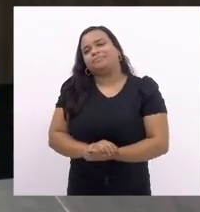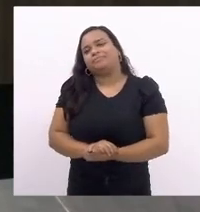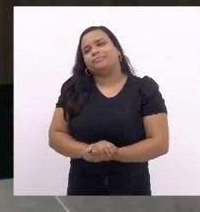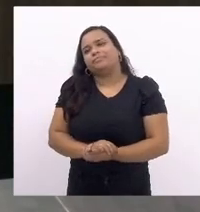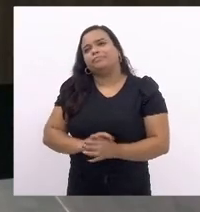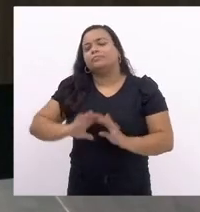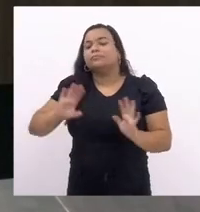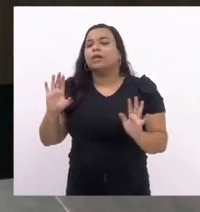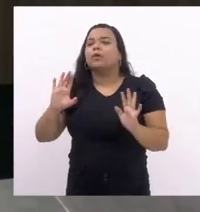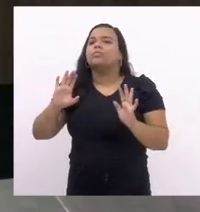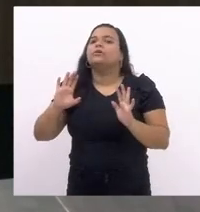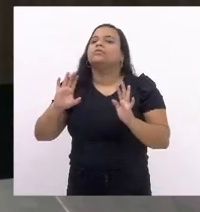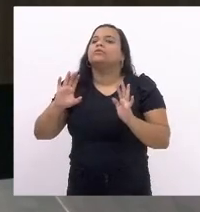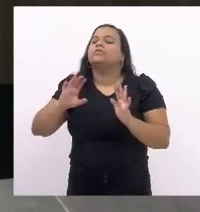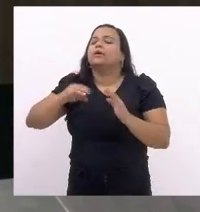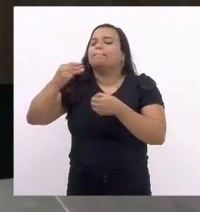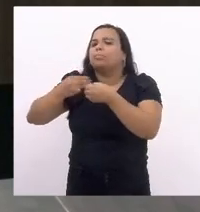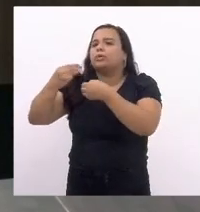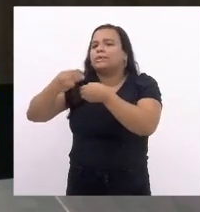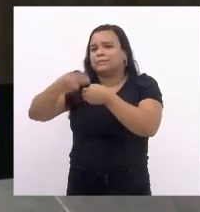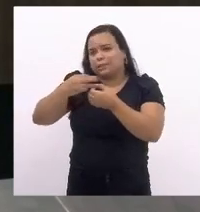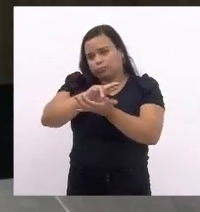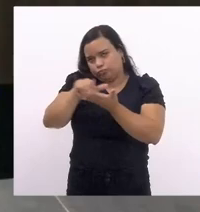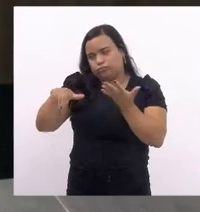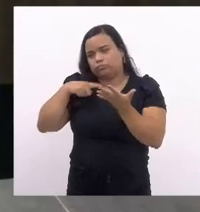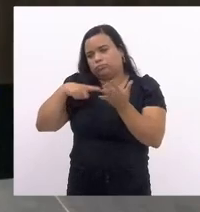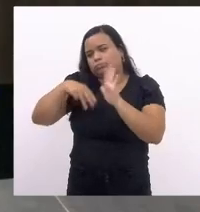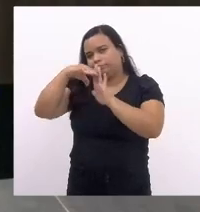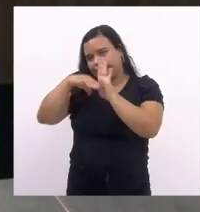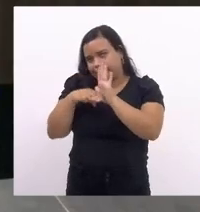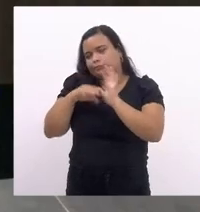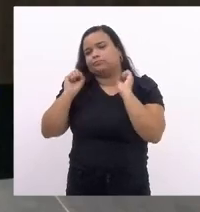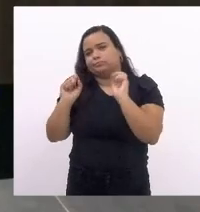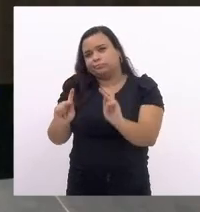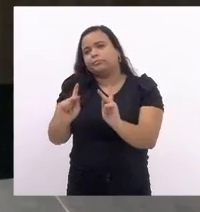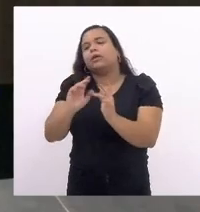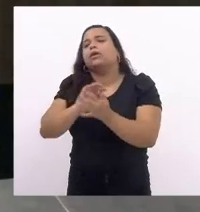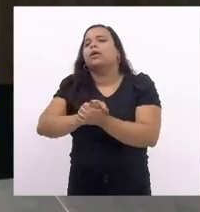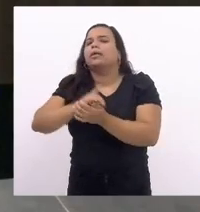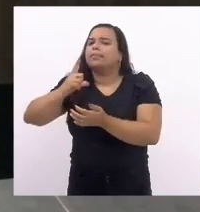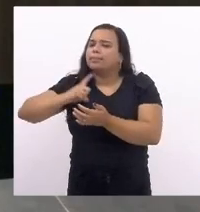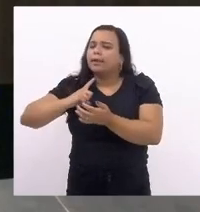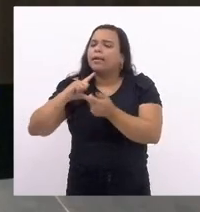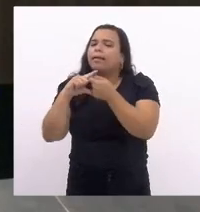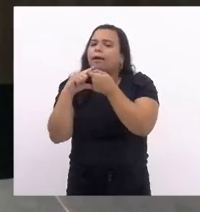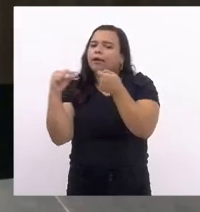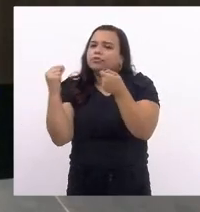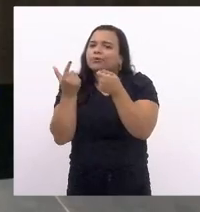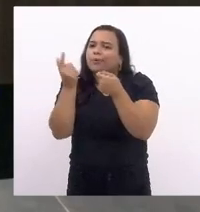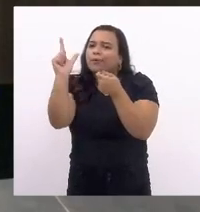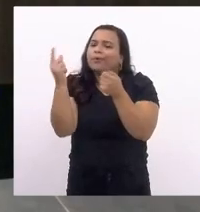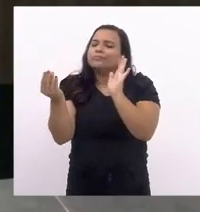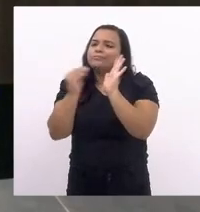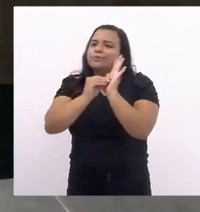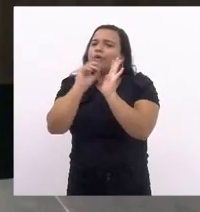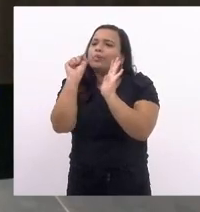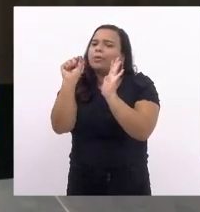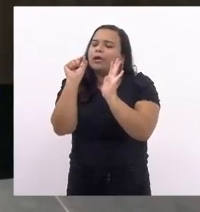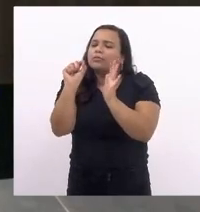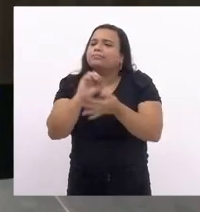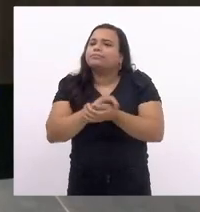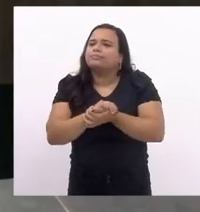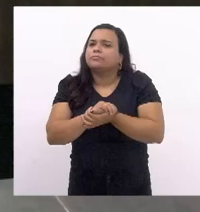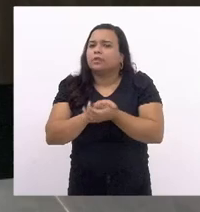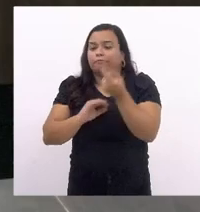citou os municípios. Aí tem um outro artigo que diz o seguinte: